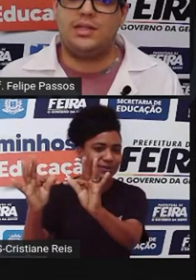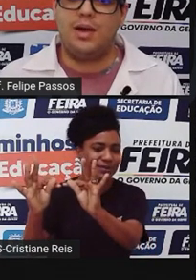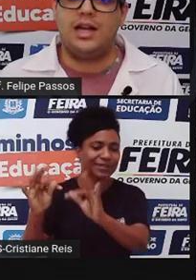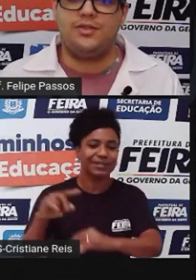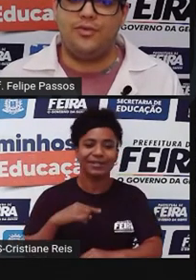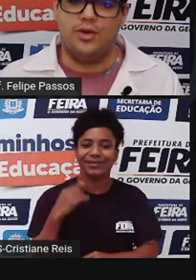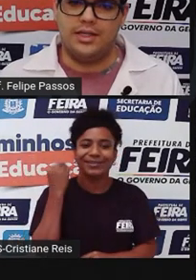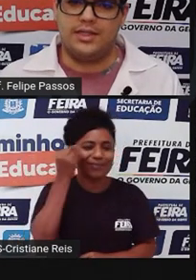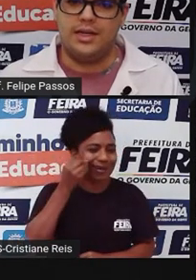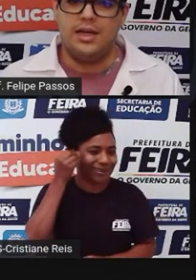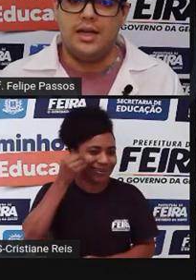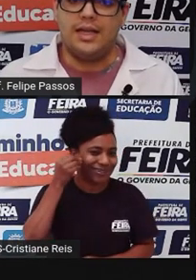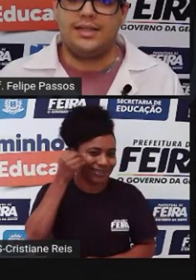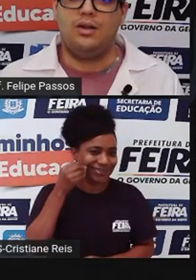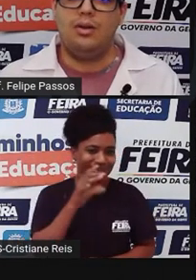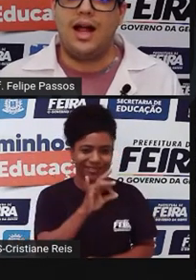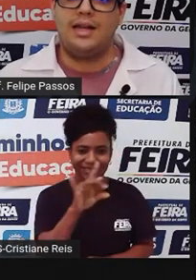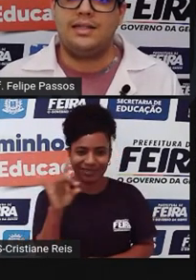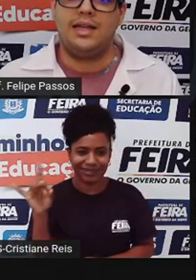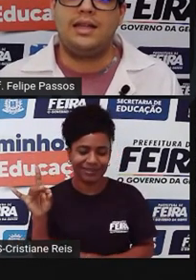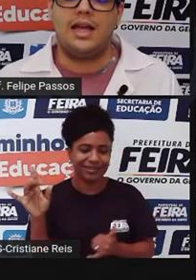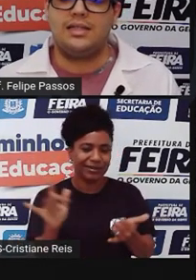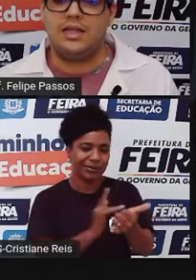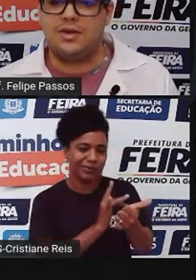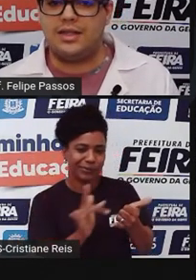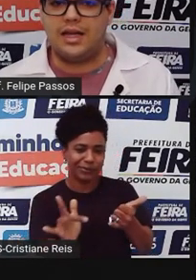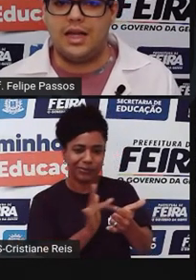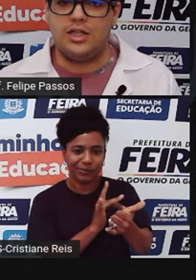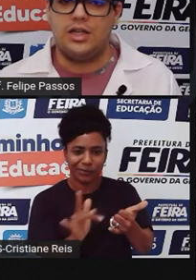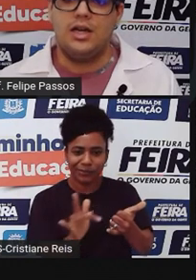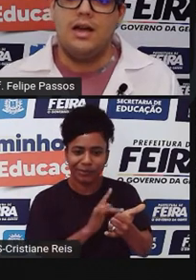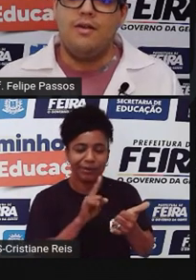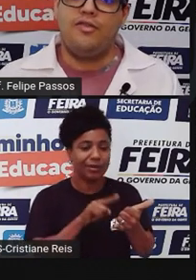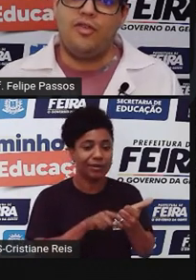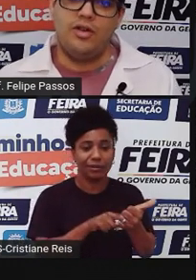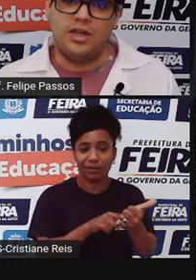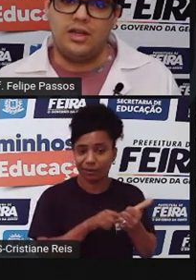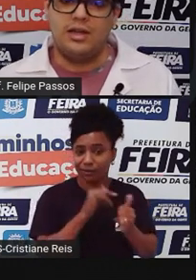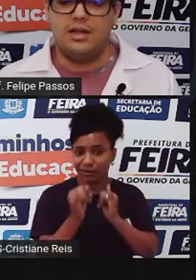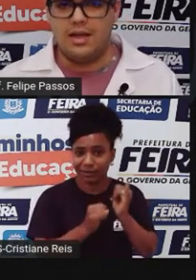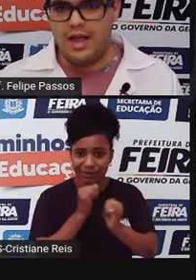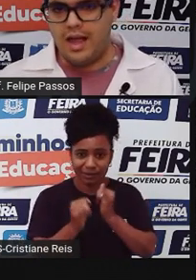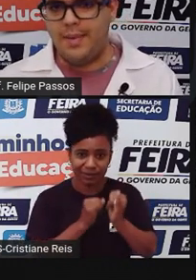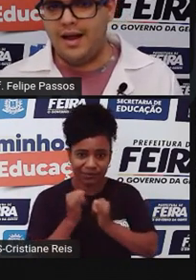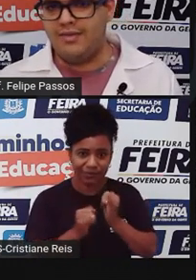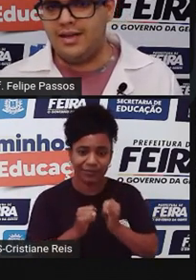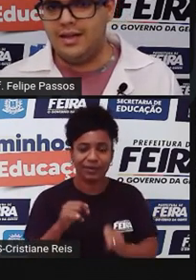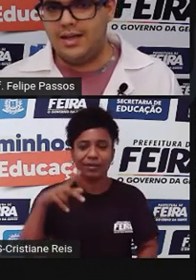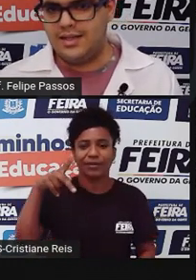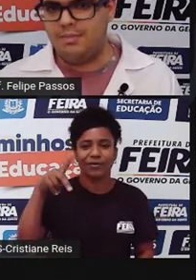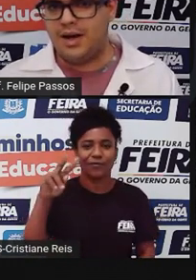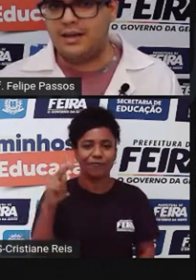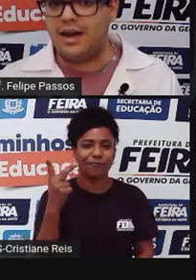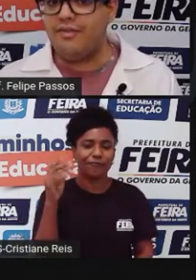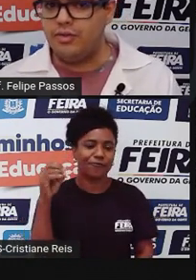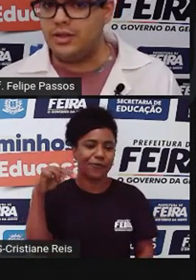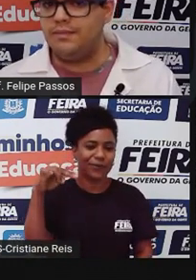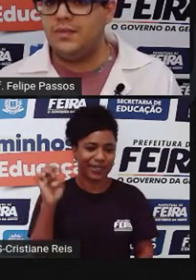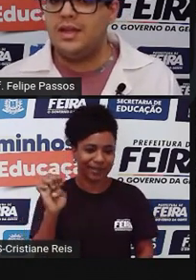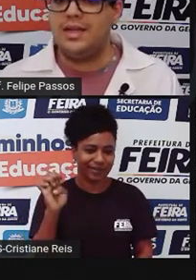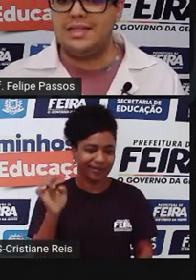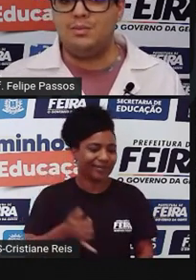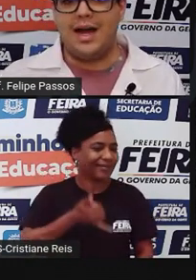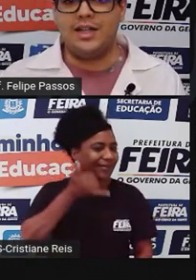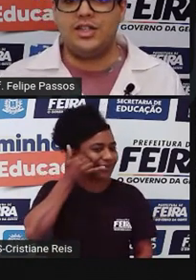nosso dia a dia que são os smartphones e celulares que têm acesso à internet phone é a palavra inglesa pra